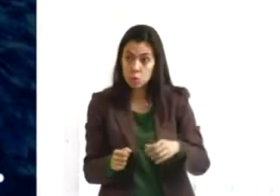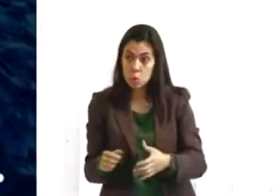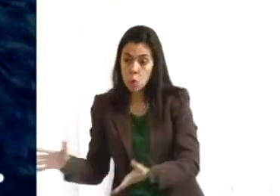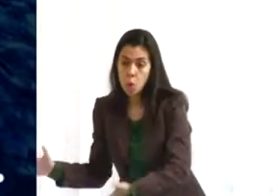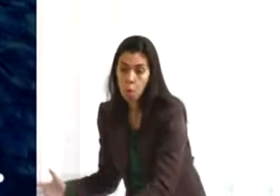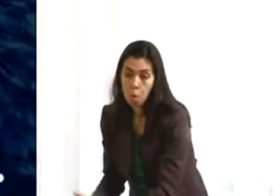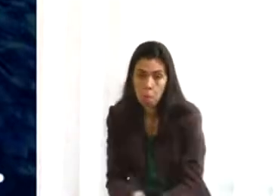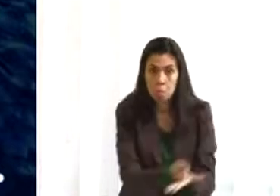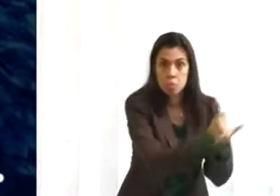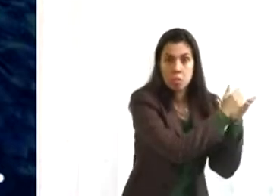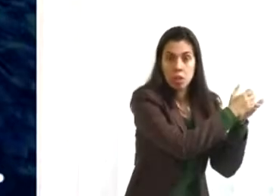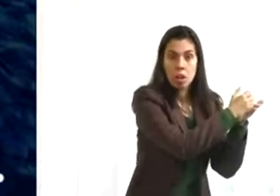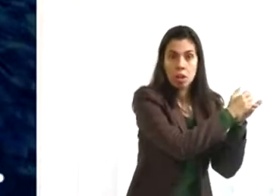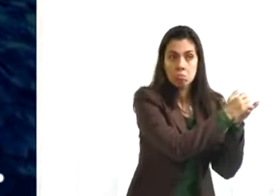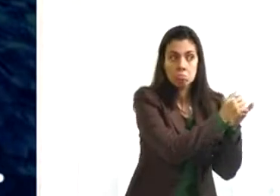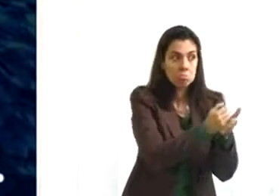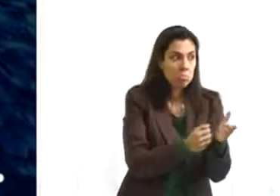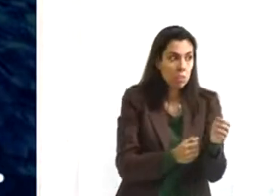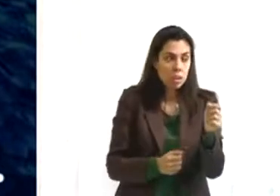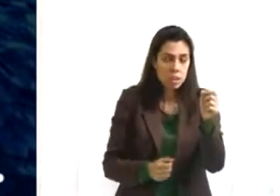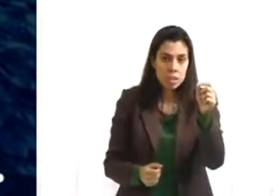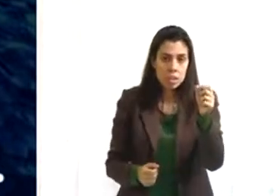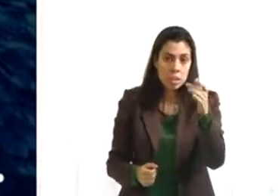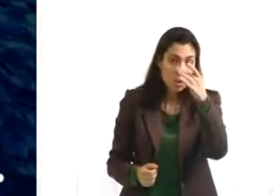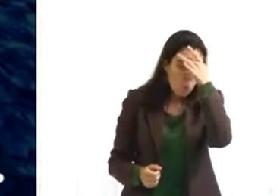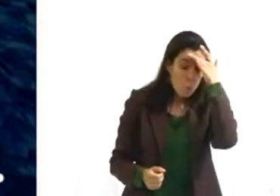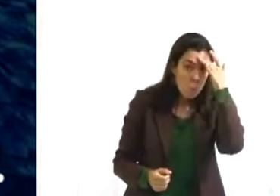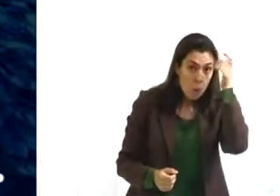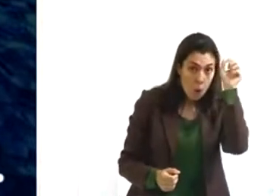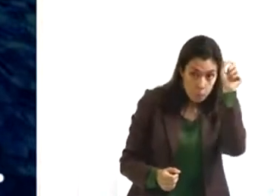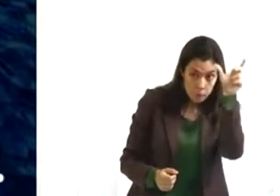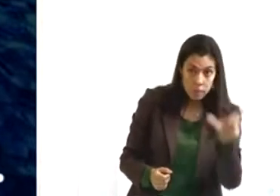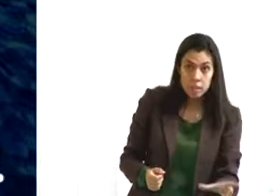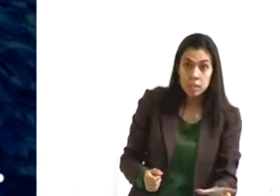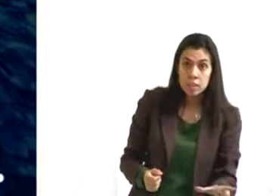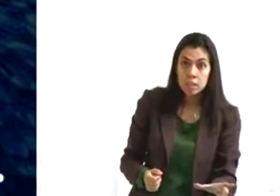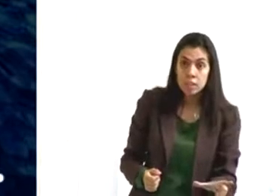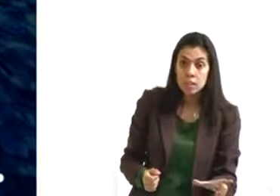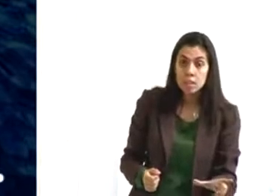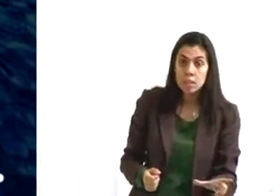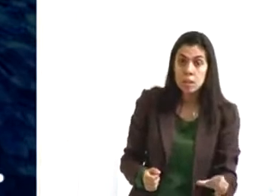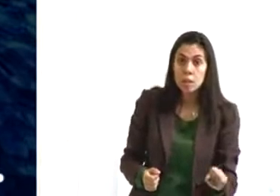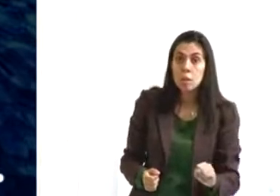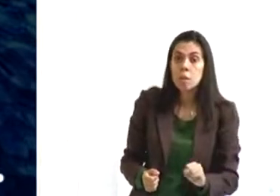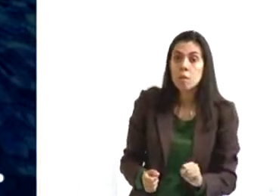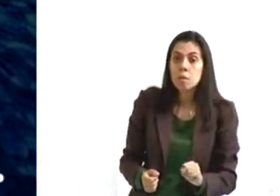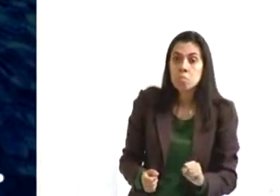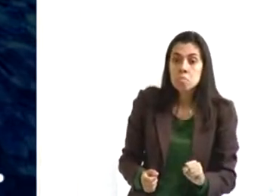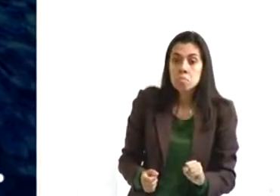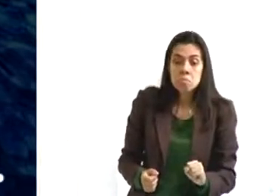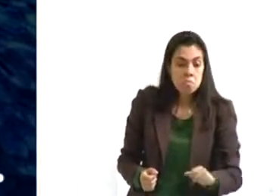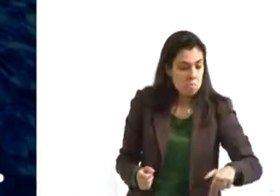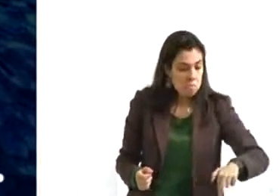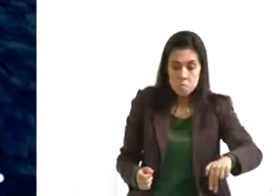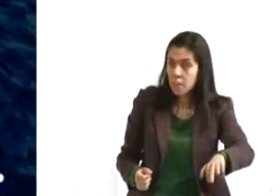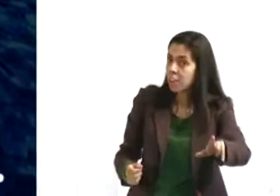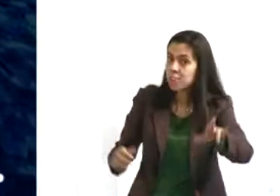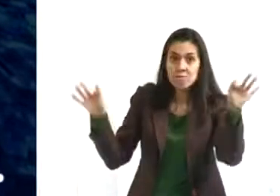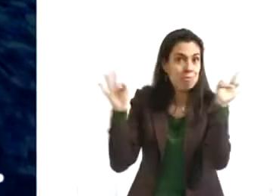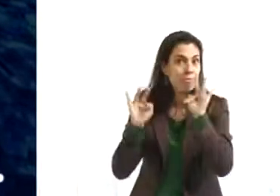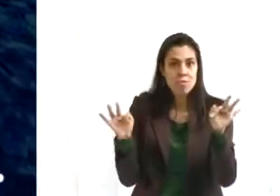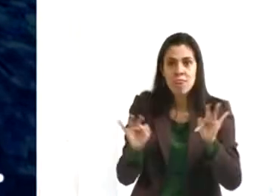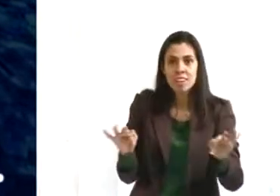caminho, cheio de júbilo. Mas Filipe veio a achar-se em Azoto, e passando além,